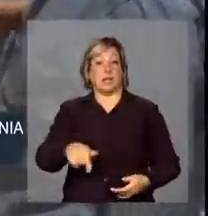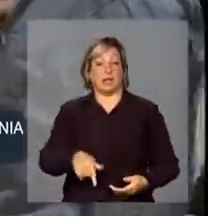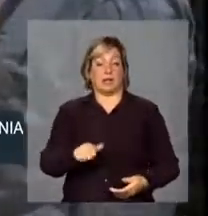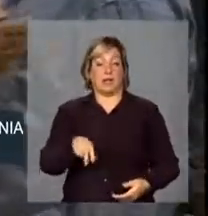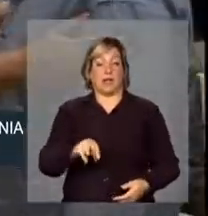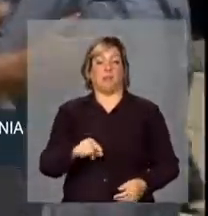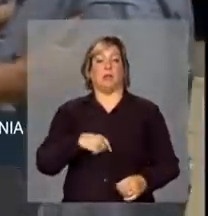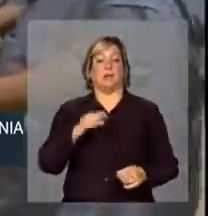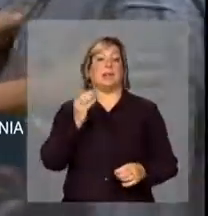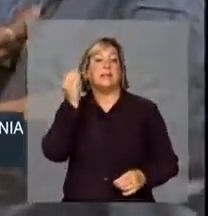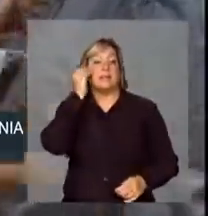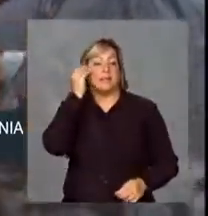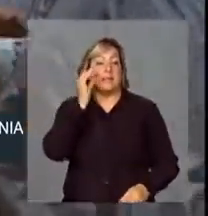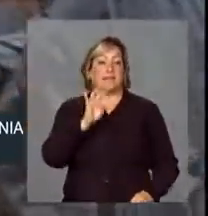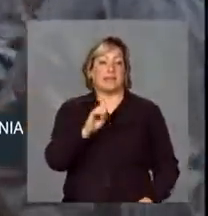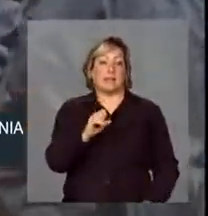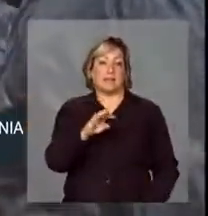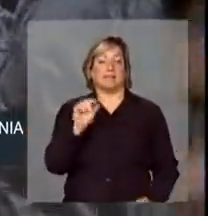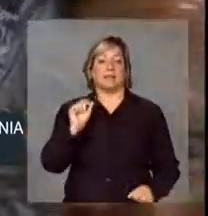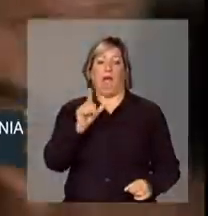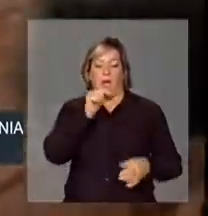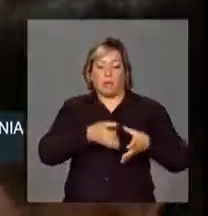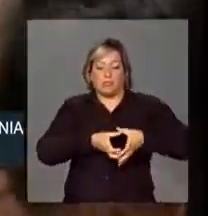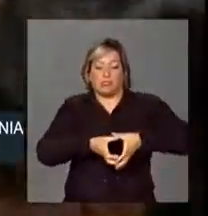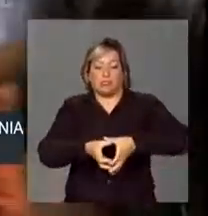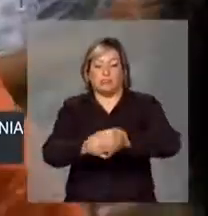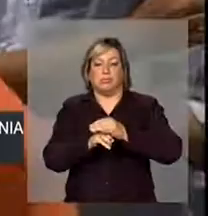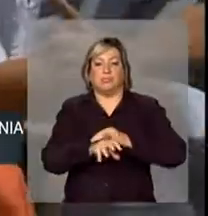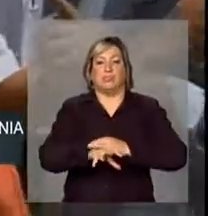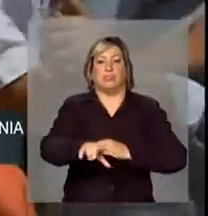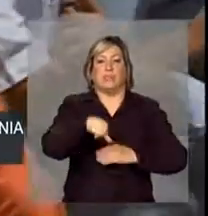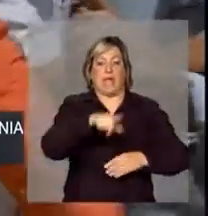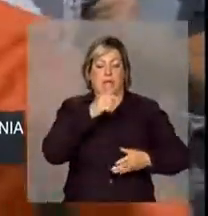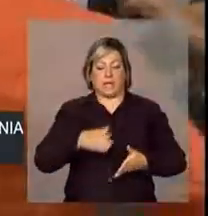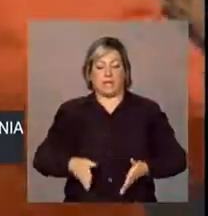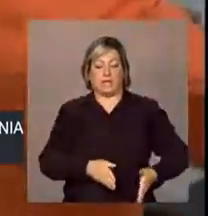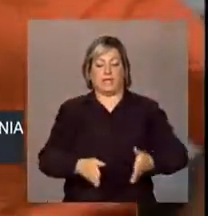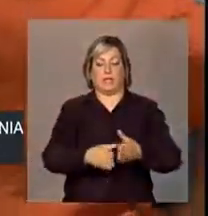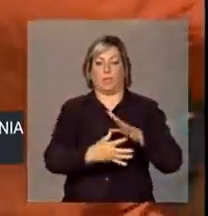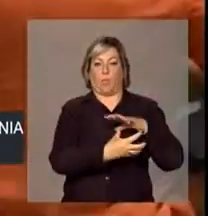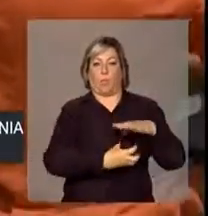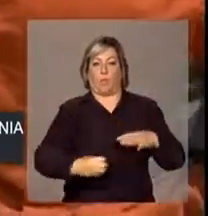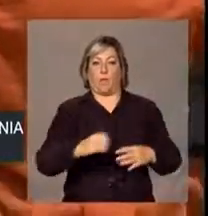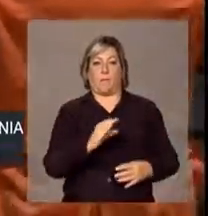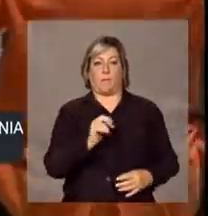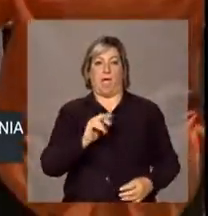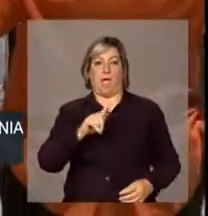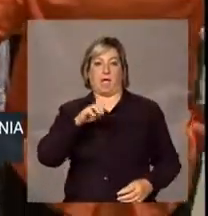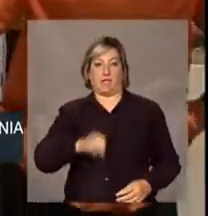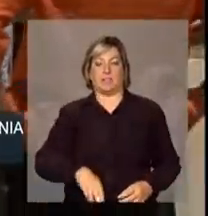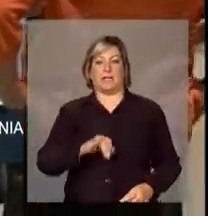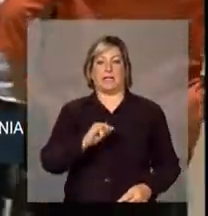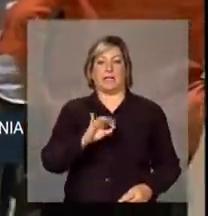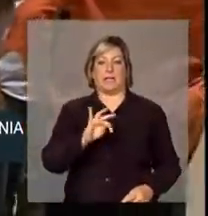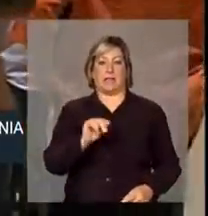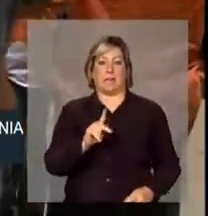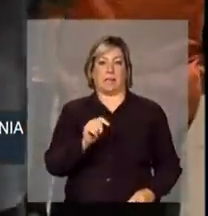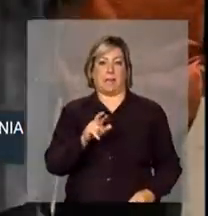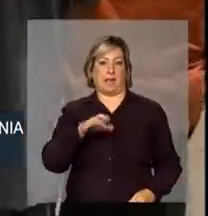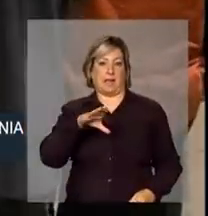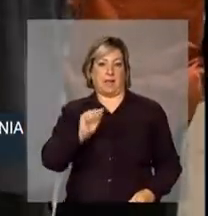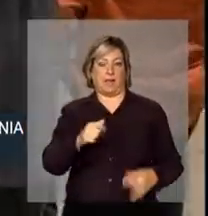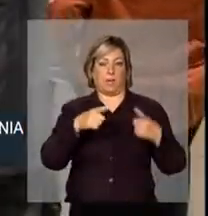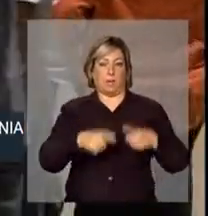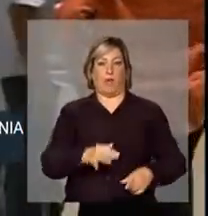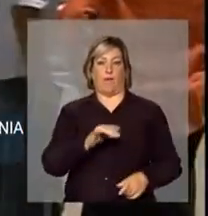sistema adutor do paeu que leva então a água do rio São Francisco ela é captada na barragem Itaparica no município de